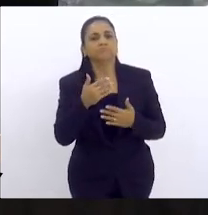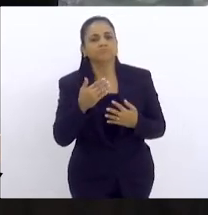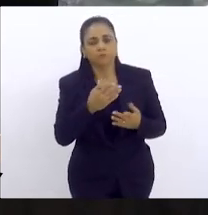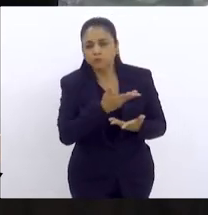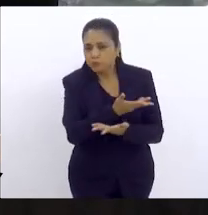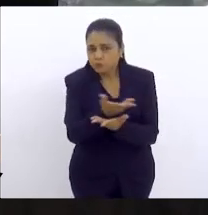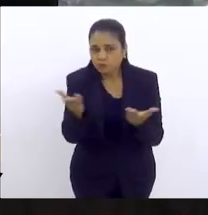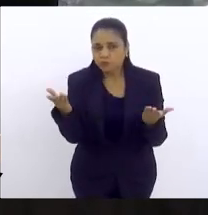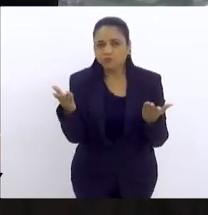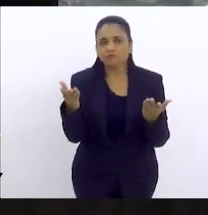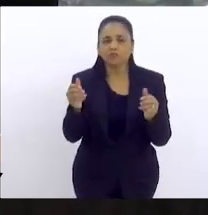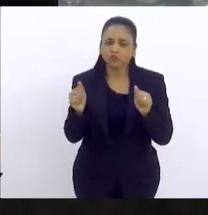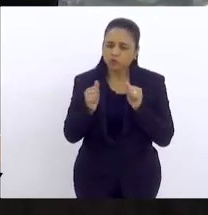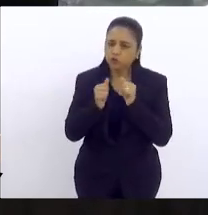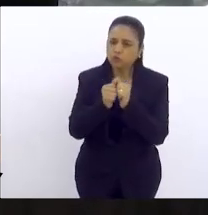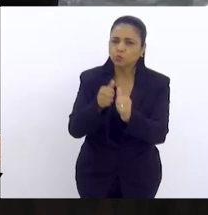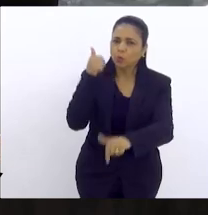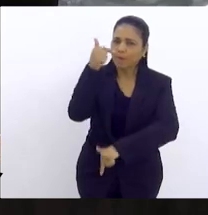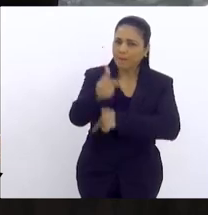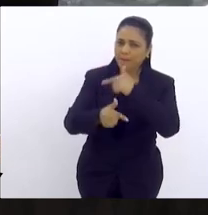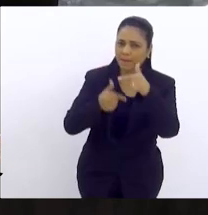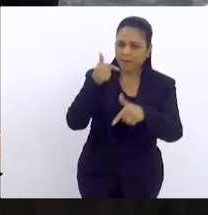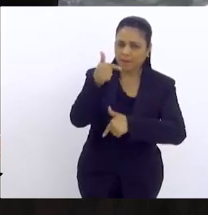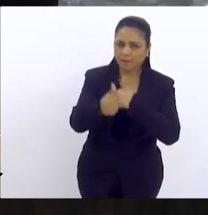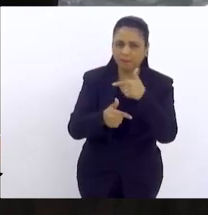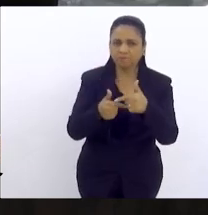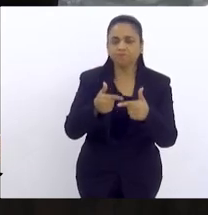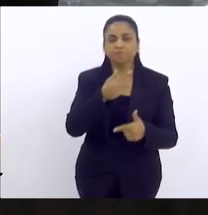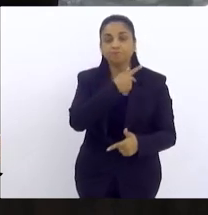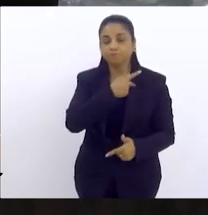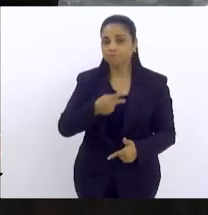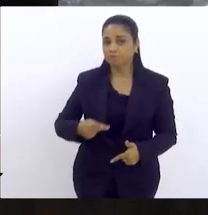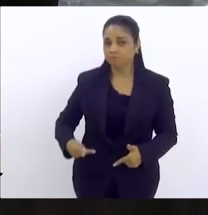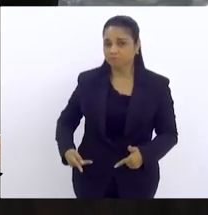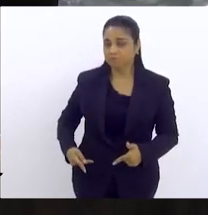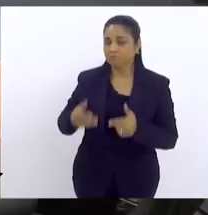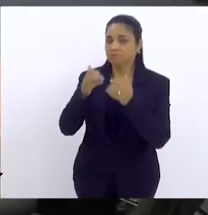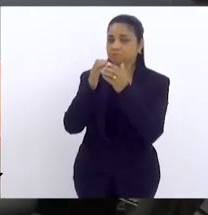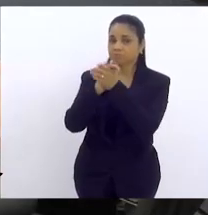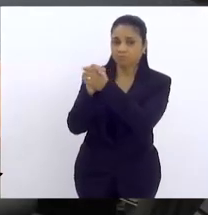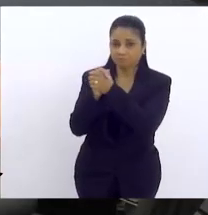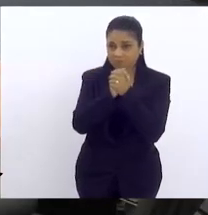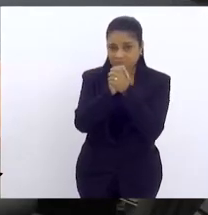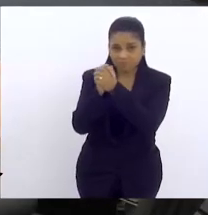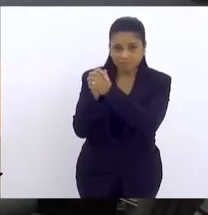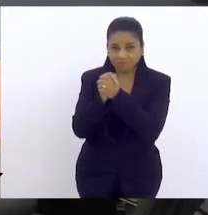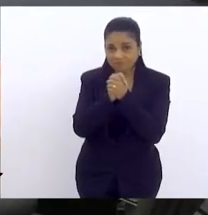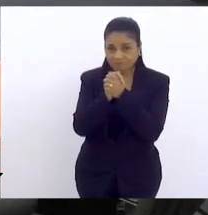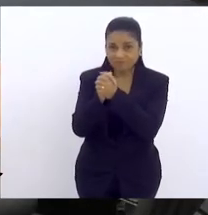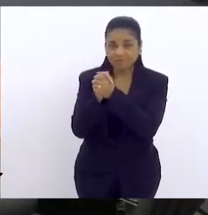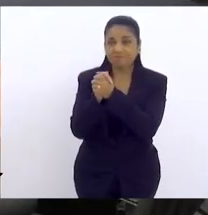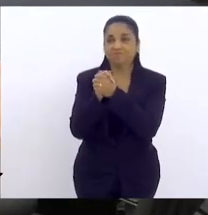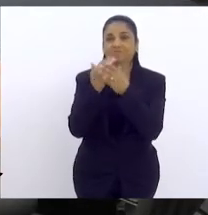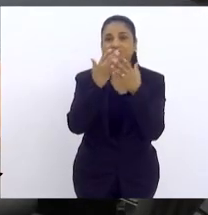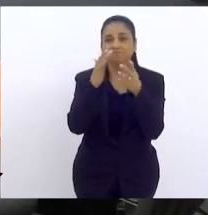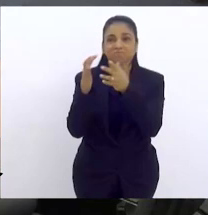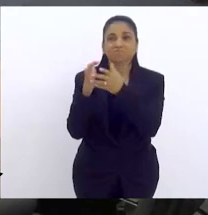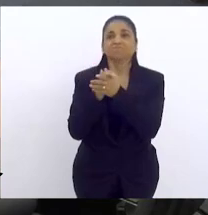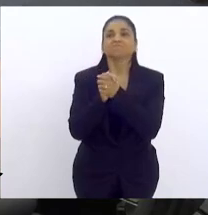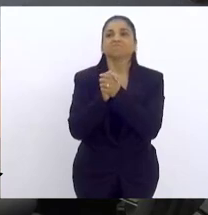e nós estamos juntos nessa batalha Presidente primeiro quero parabenizar vossa excelência Eu acho que